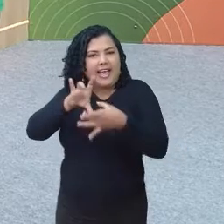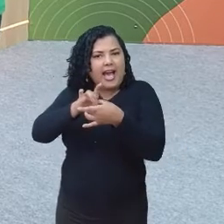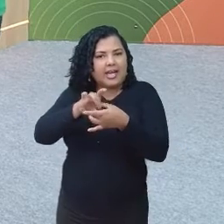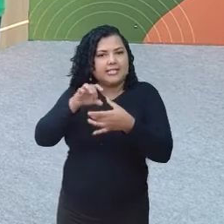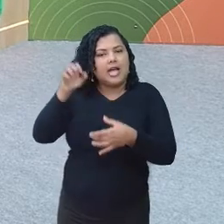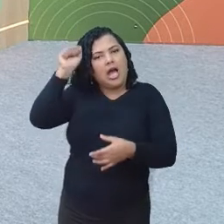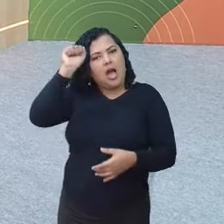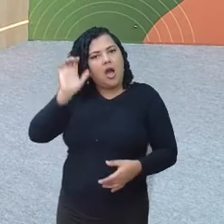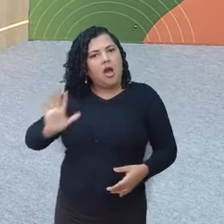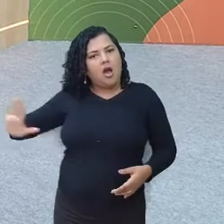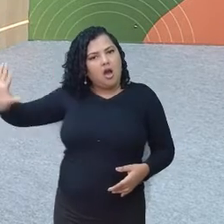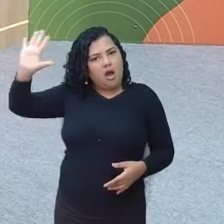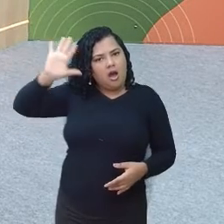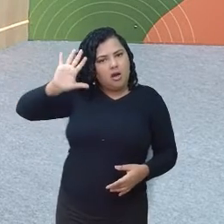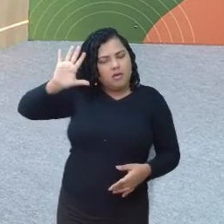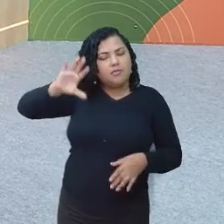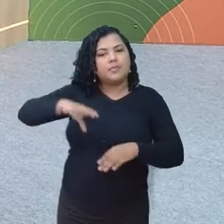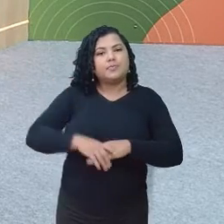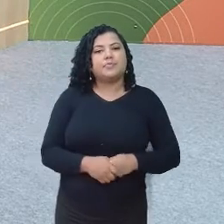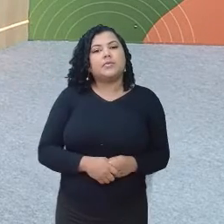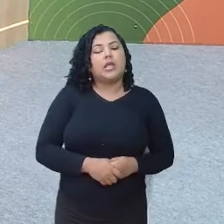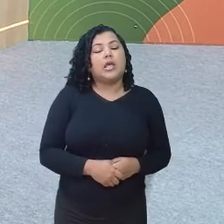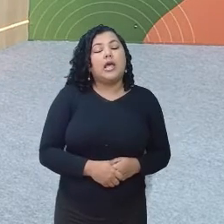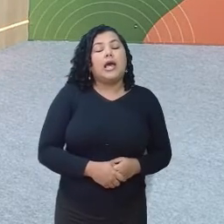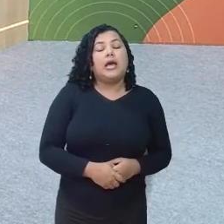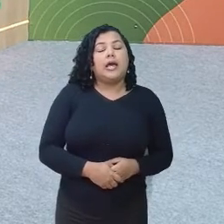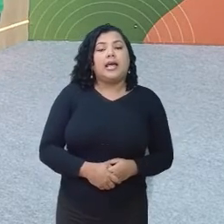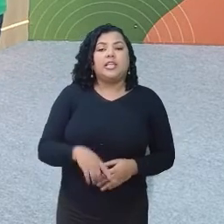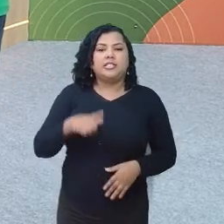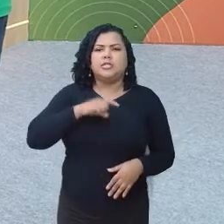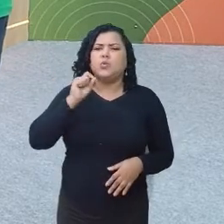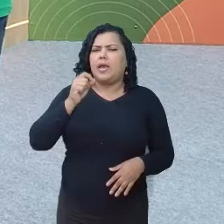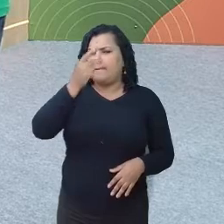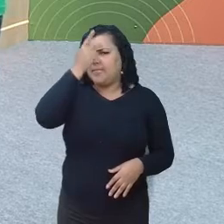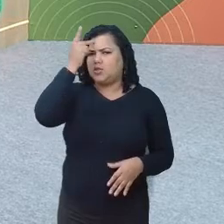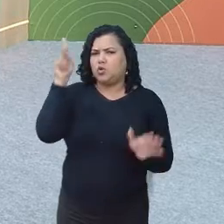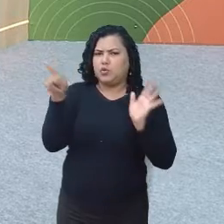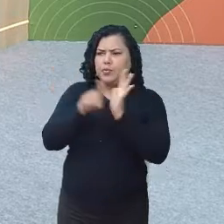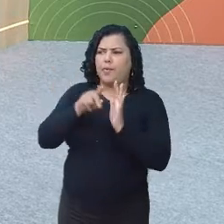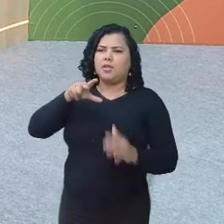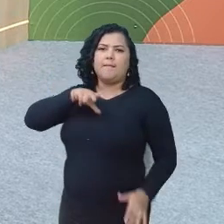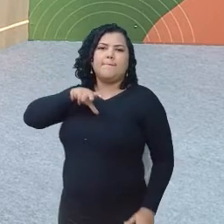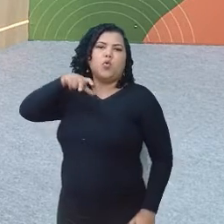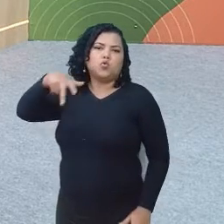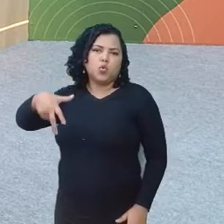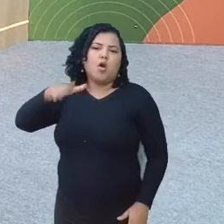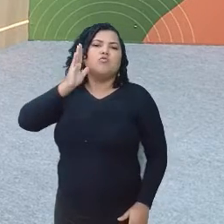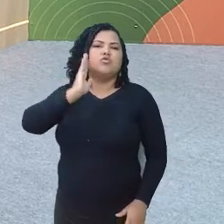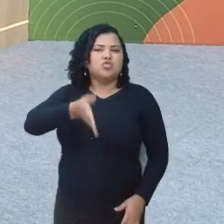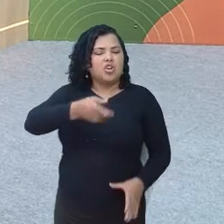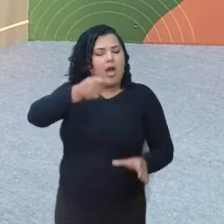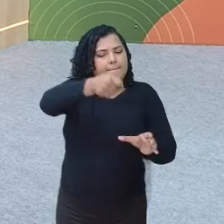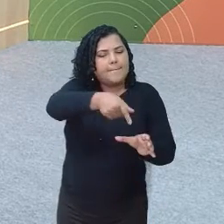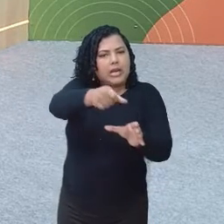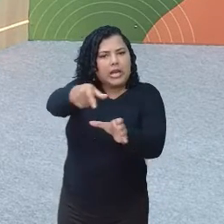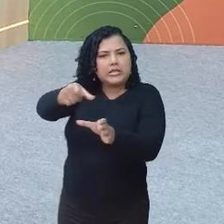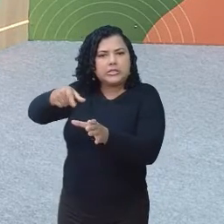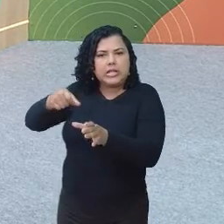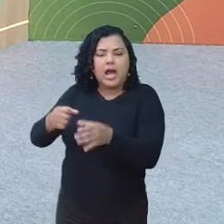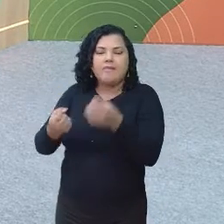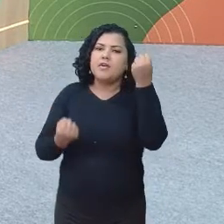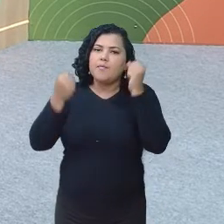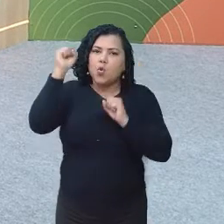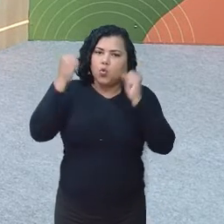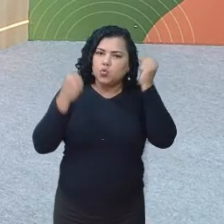portugueses eles já cultivavam, né, já tinham estabelecido, né, uma experiência com a produção do açúcar. Então